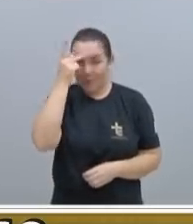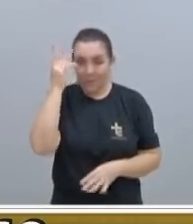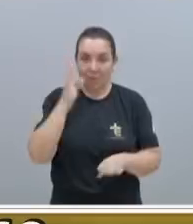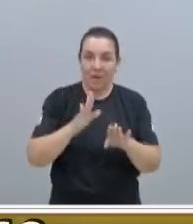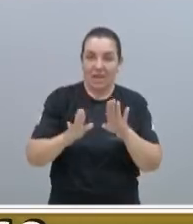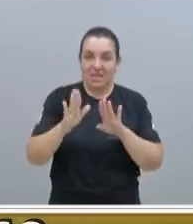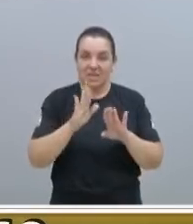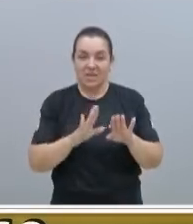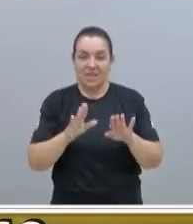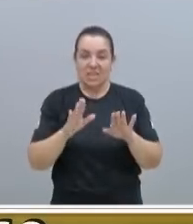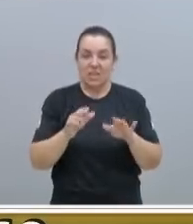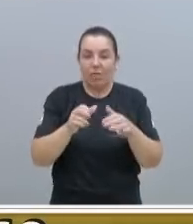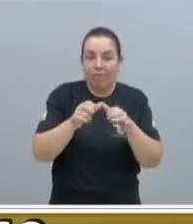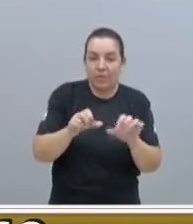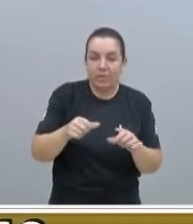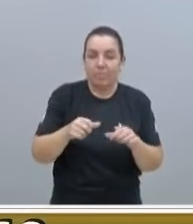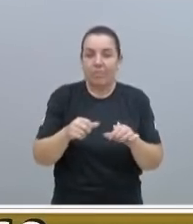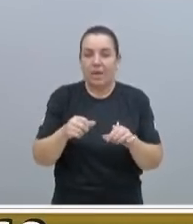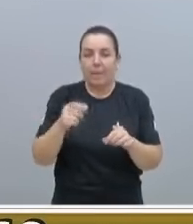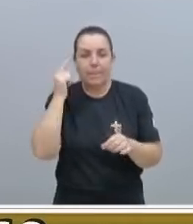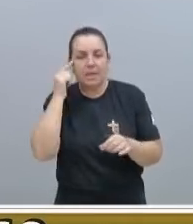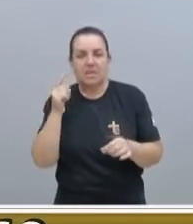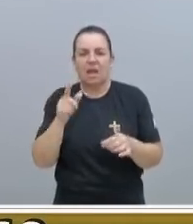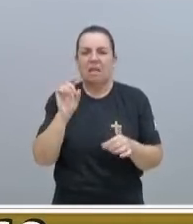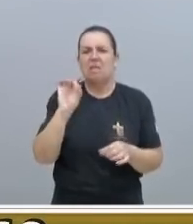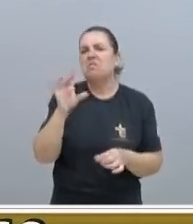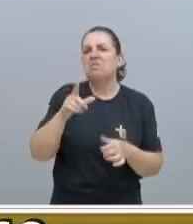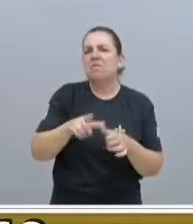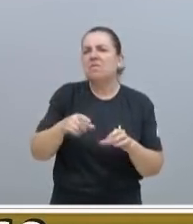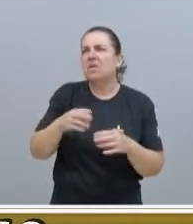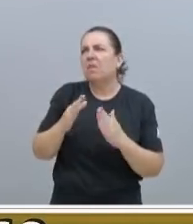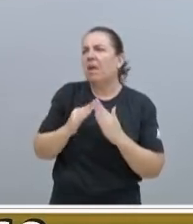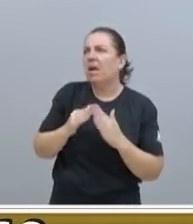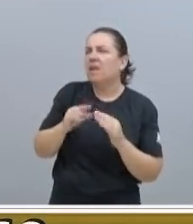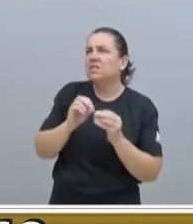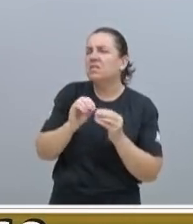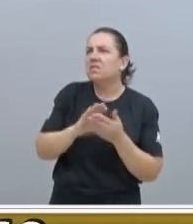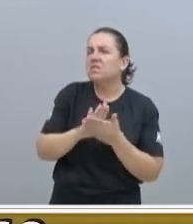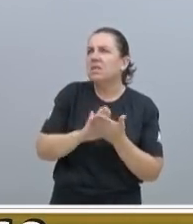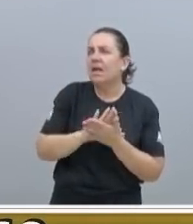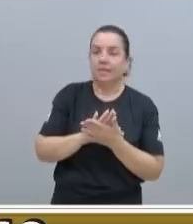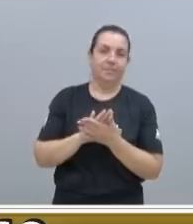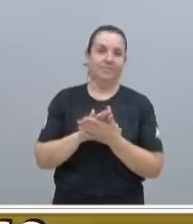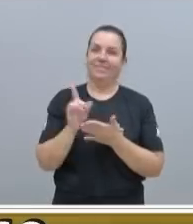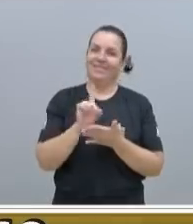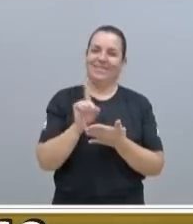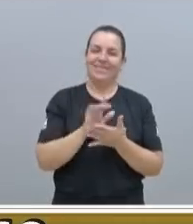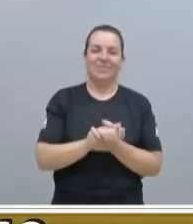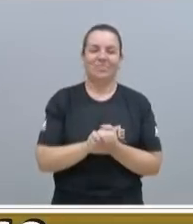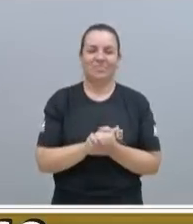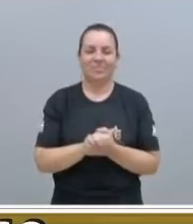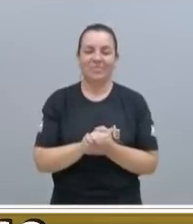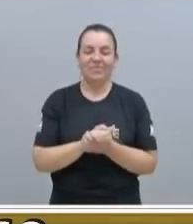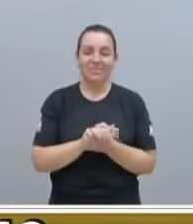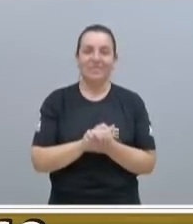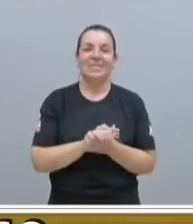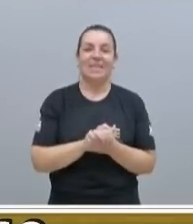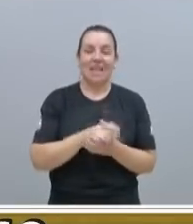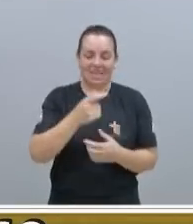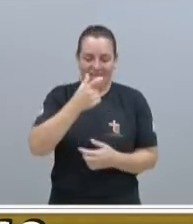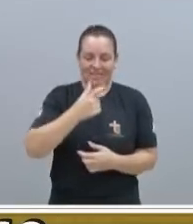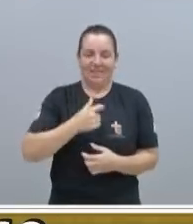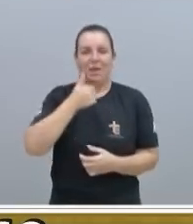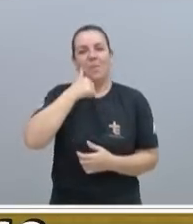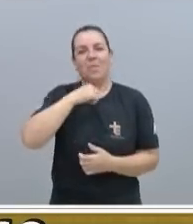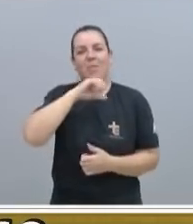que você que isso que você faz é tão nobre que ser mãe é uma